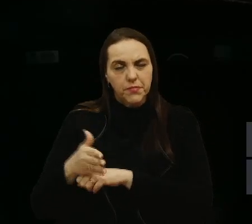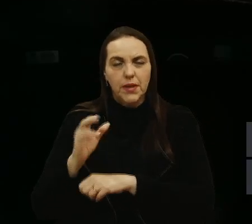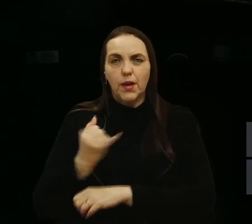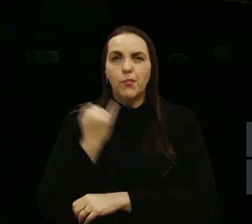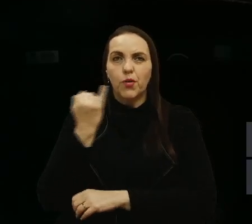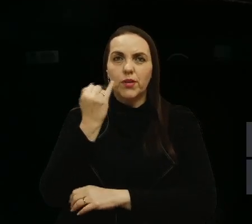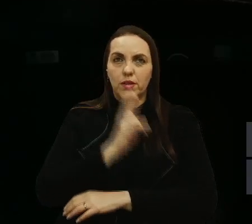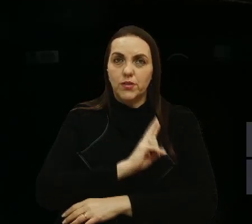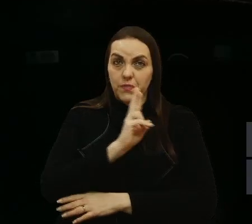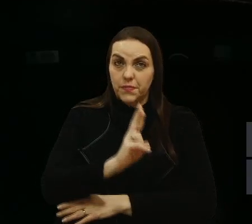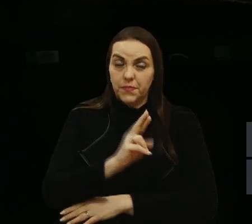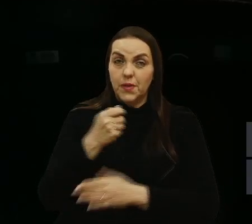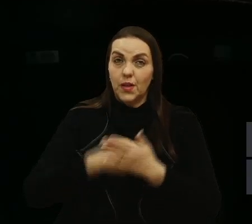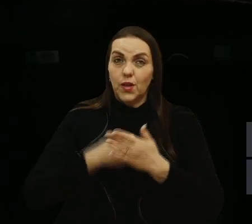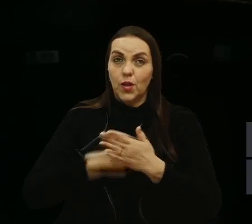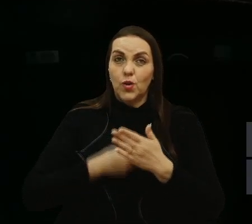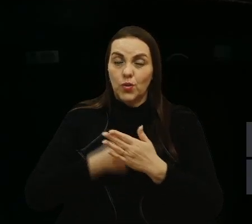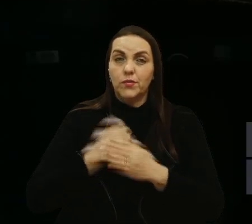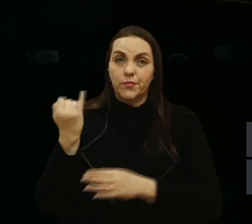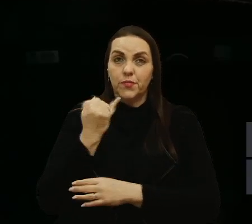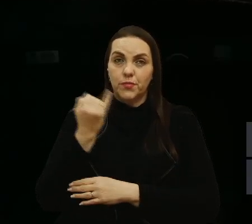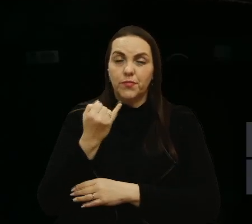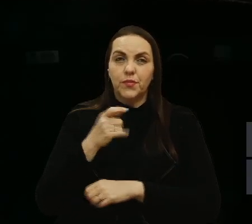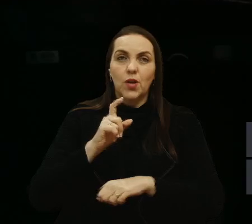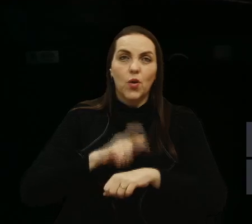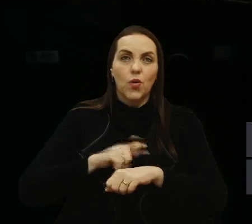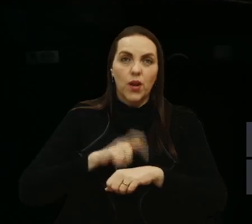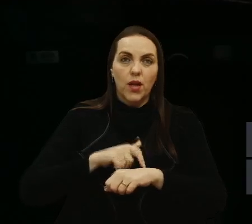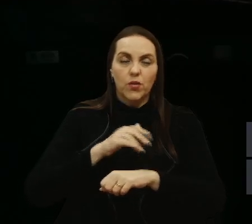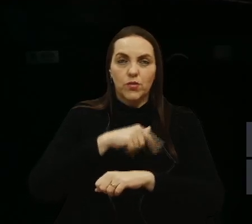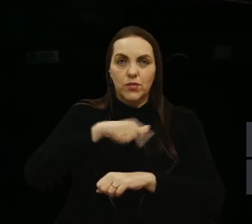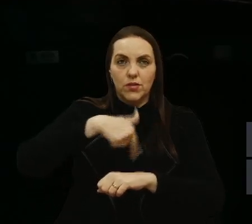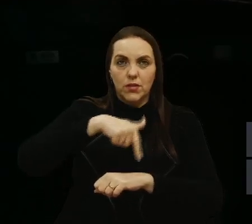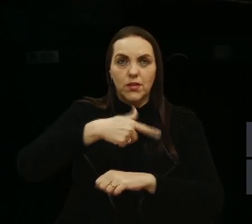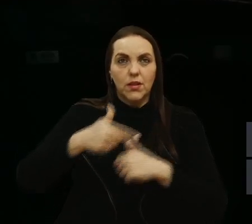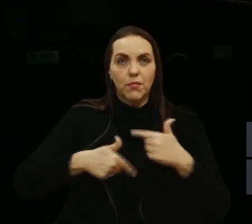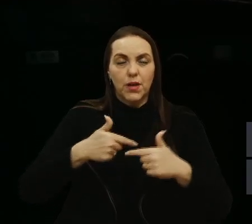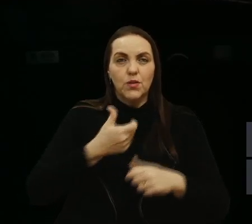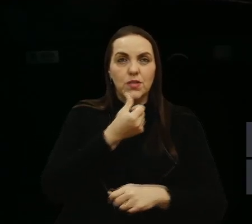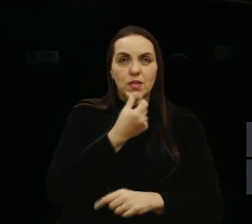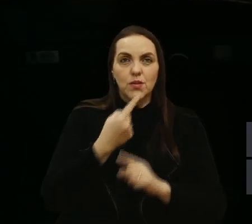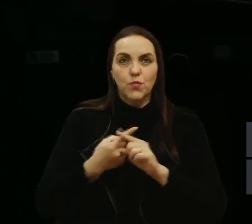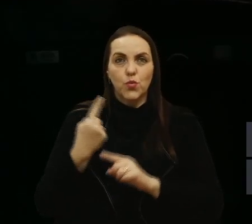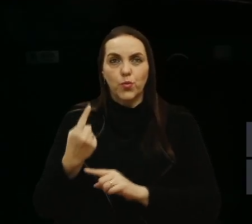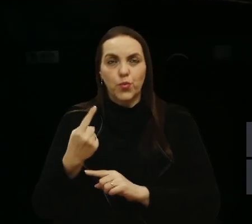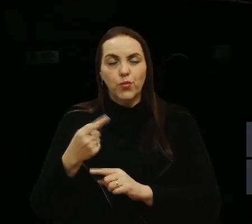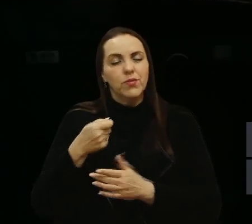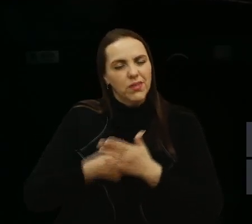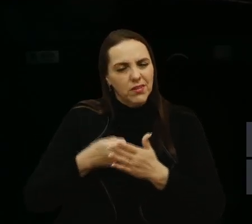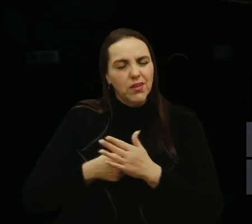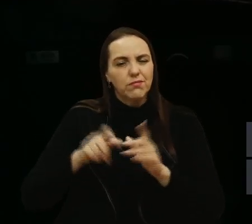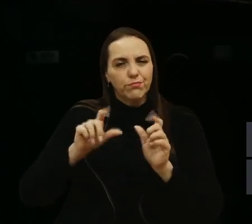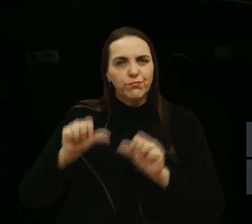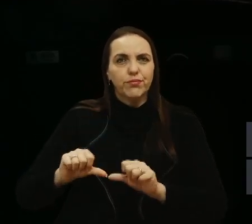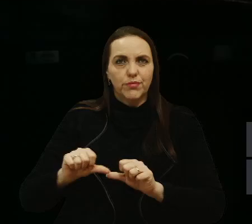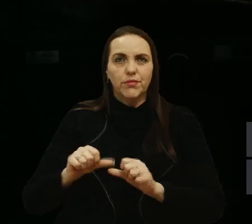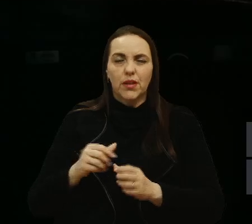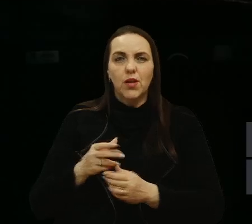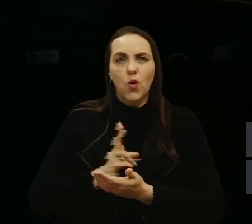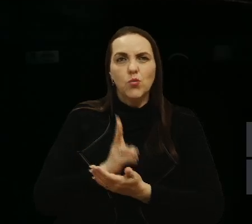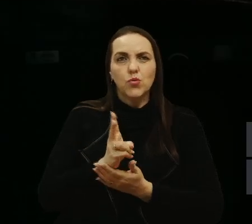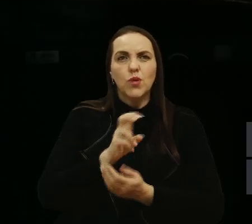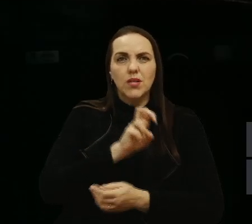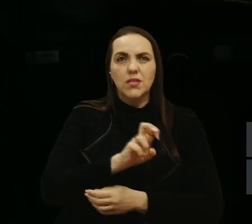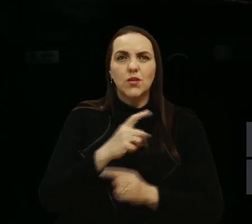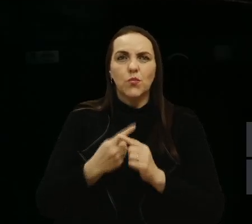que tem travado uma luta importante pelo fim da jornada 6 por 1 e que a gente consiga manter trazer uma jornada digna para as pessoas 5x2. Aproveitar esse